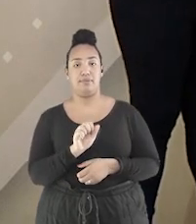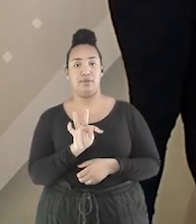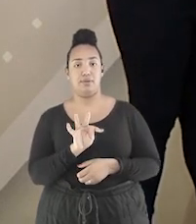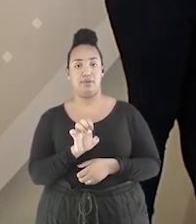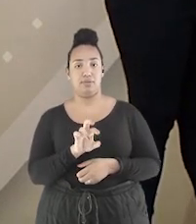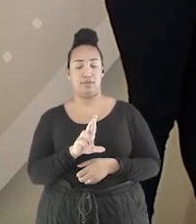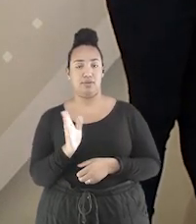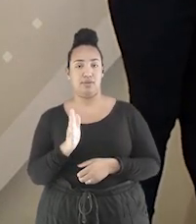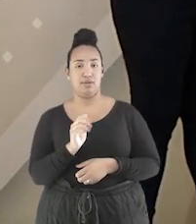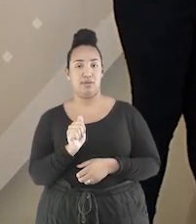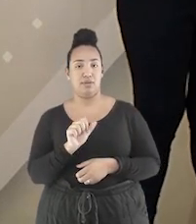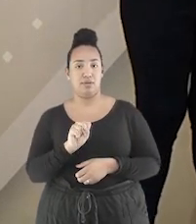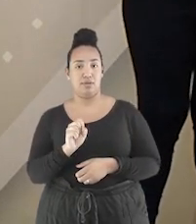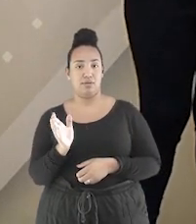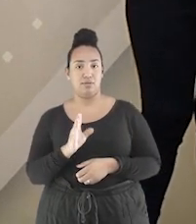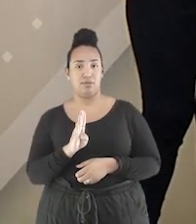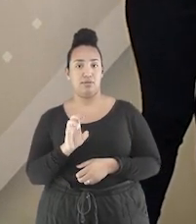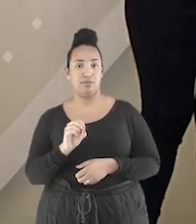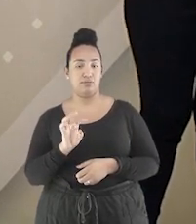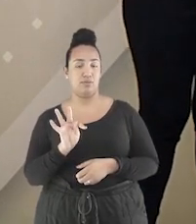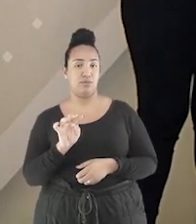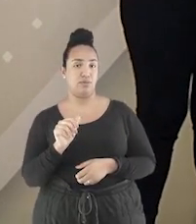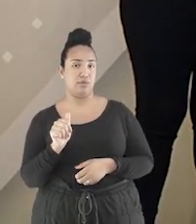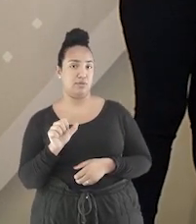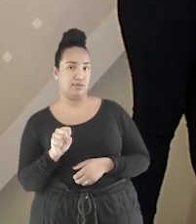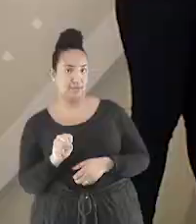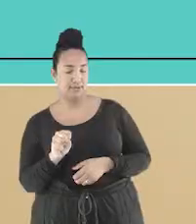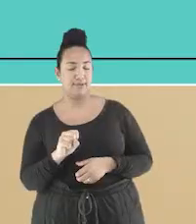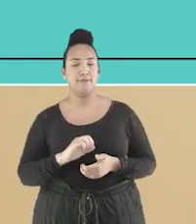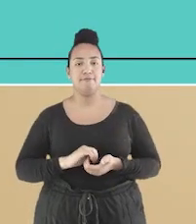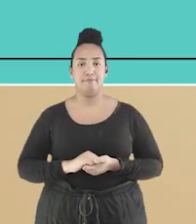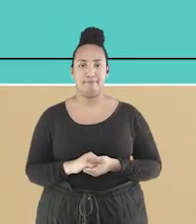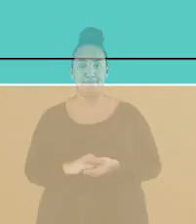frase bater as botas? Pensem de novo aí em casa.